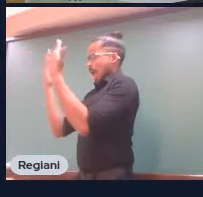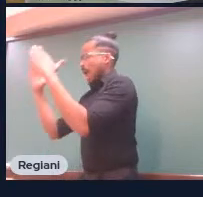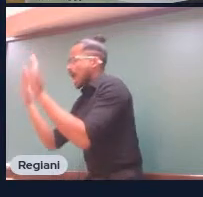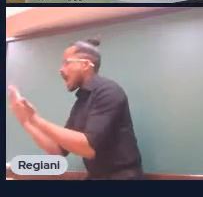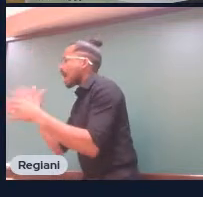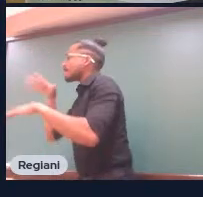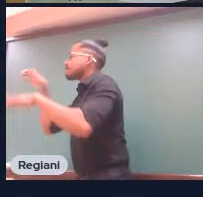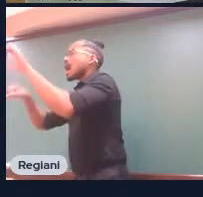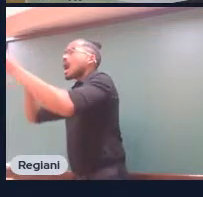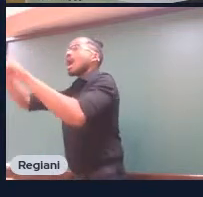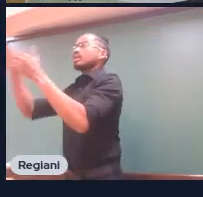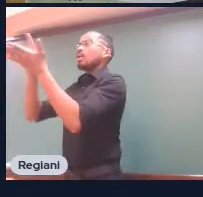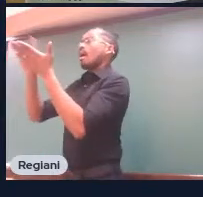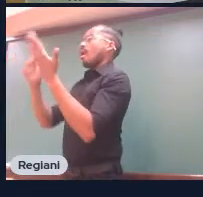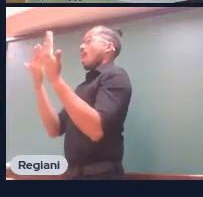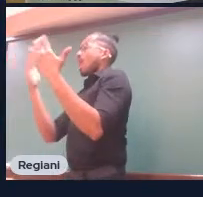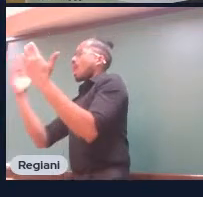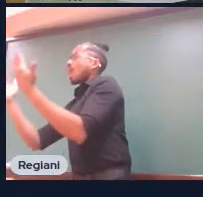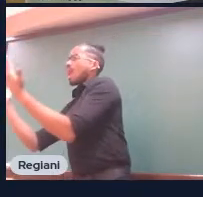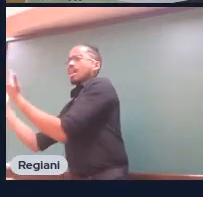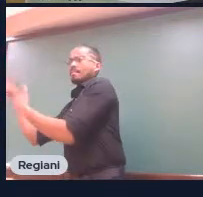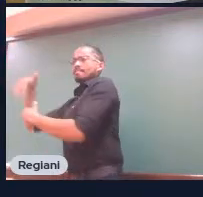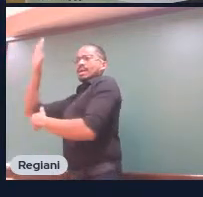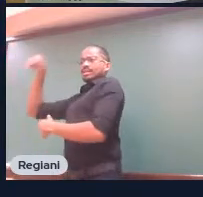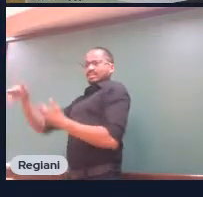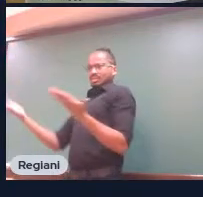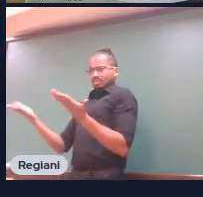analisar o uso dos dicionários, ok?